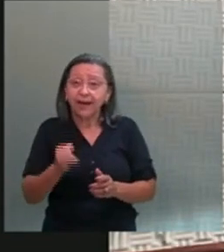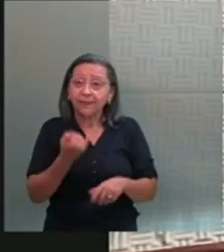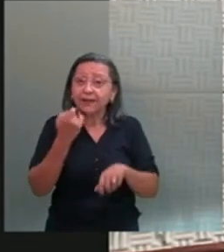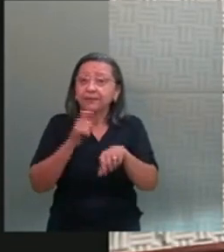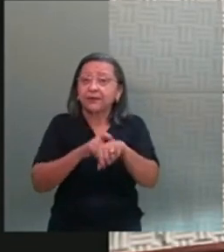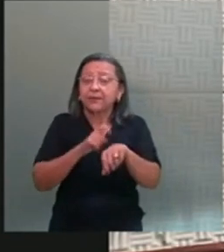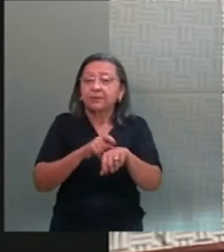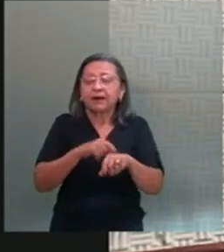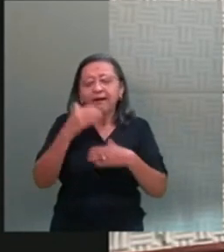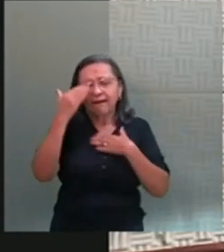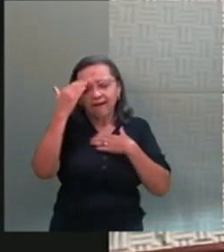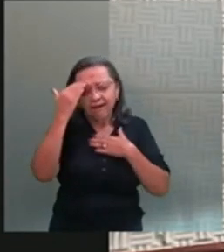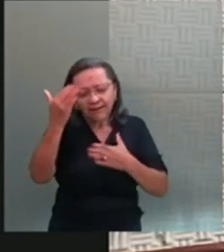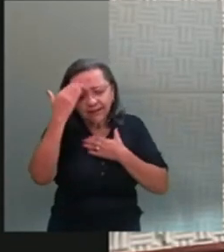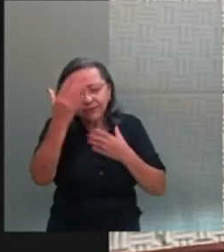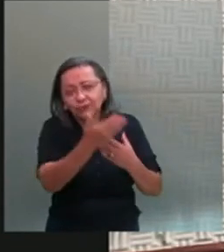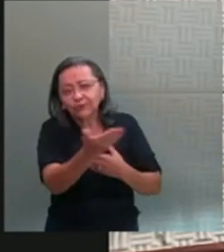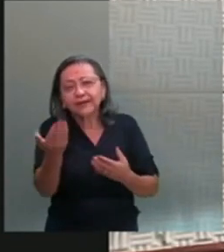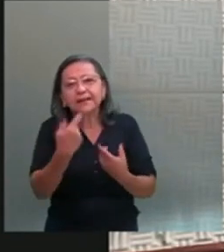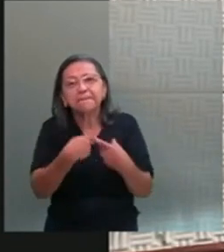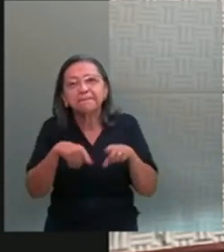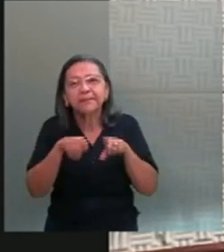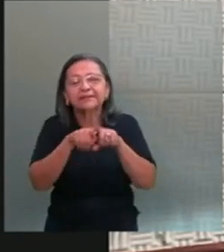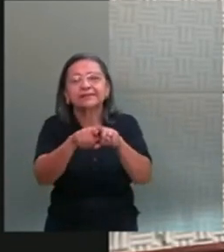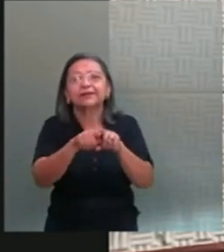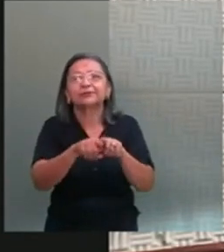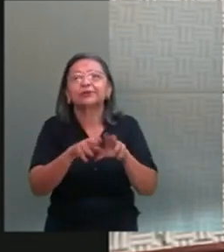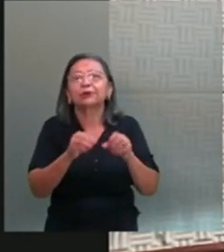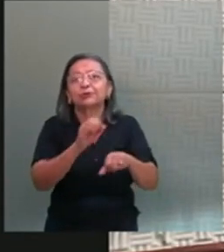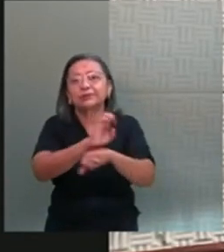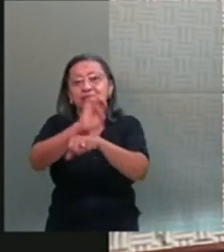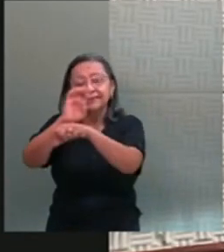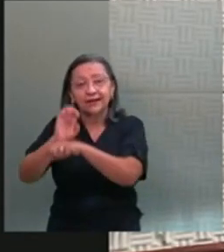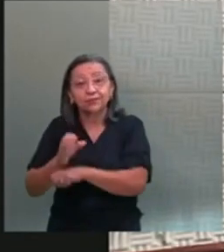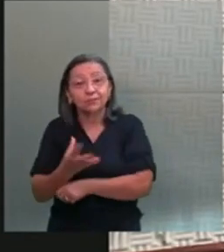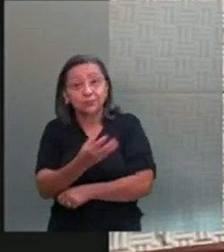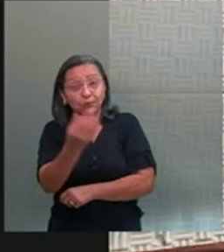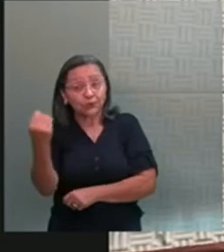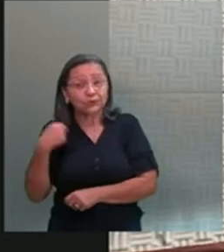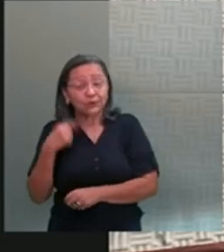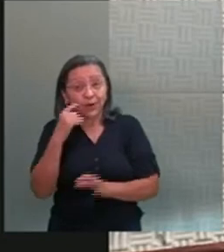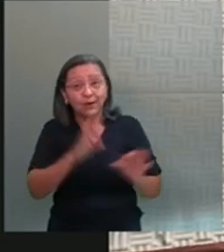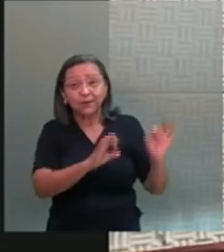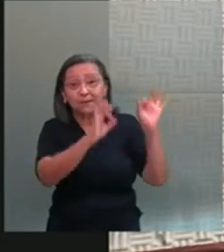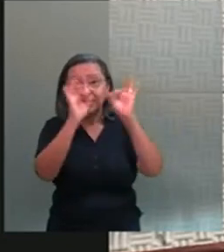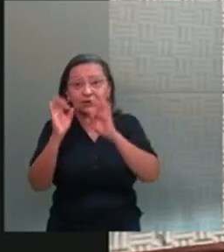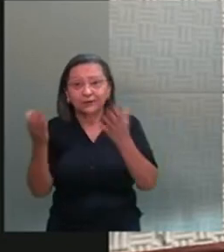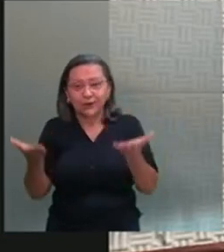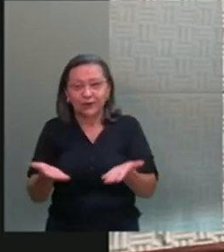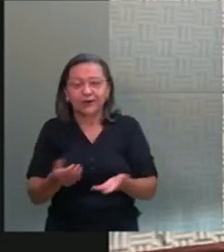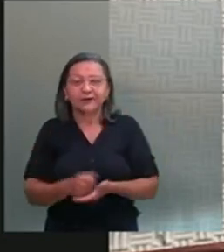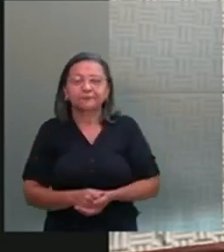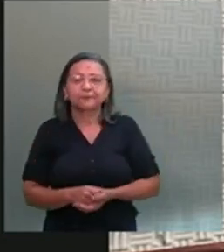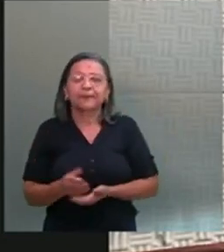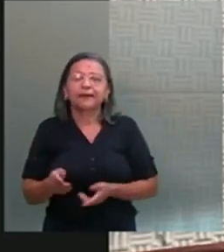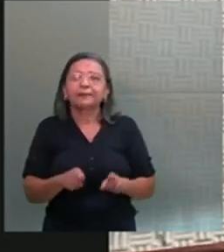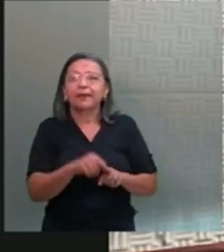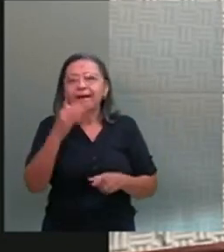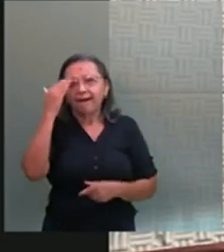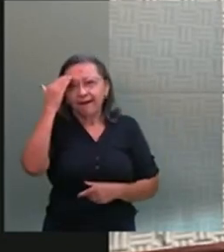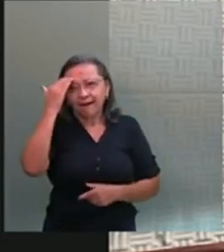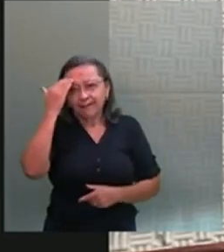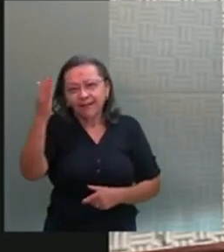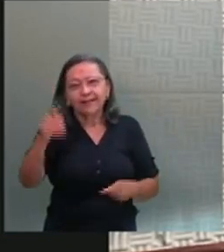para agradecer muito a esses parceiros aí nos estados, muitos deles que estão nos acompanhando nessa sessão. Agradecer